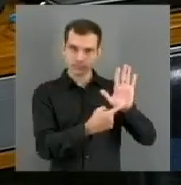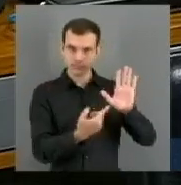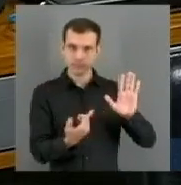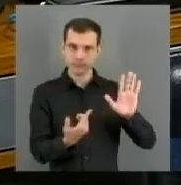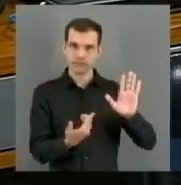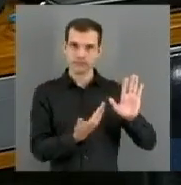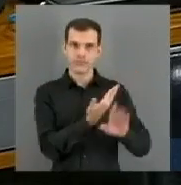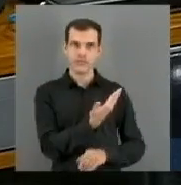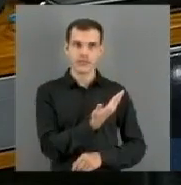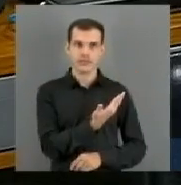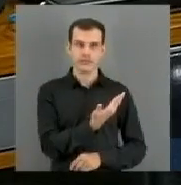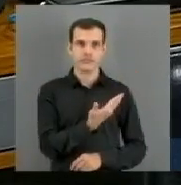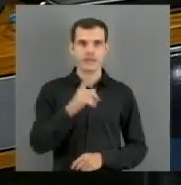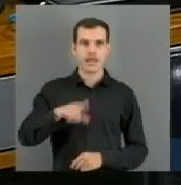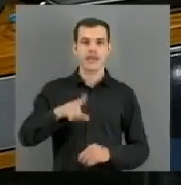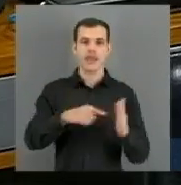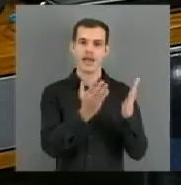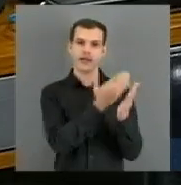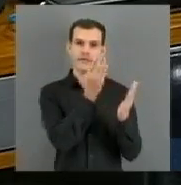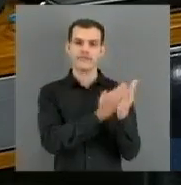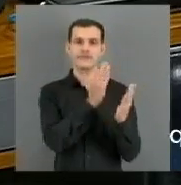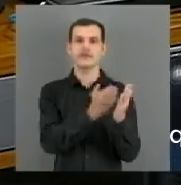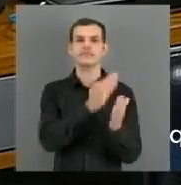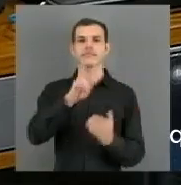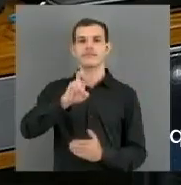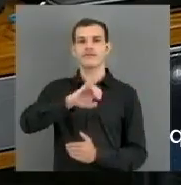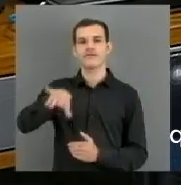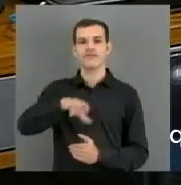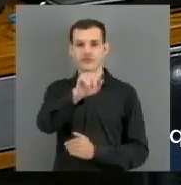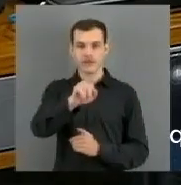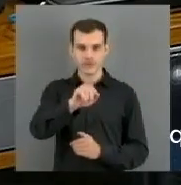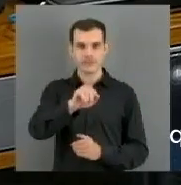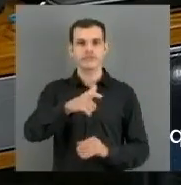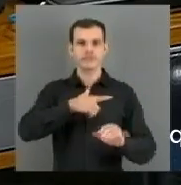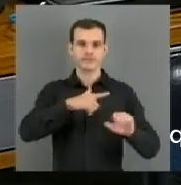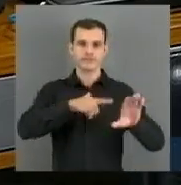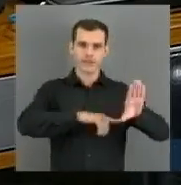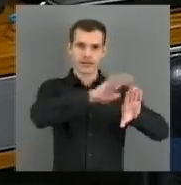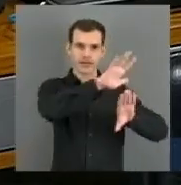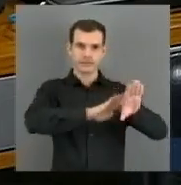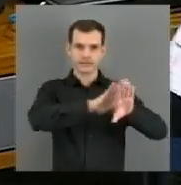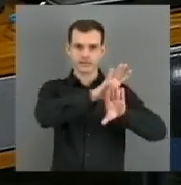Da revista, matéria de capa da revista Veja, que impactou fortemente na nossa nação